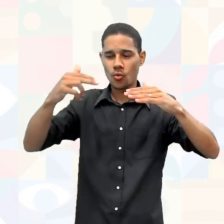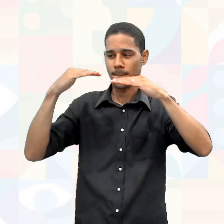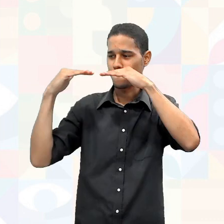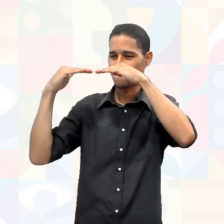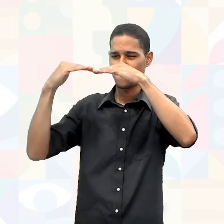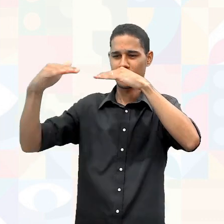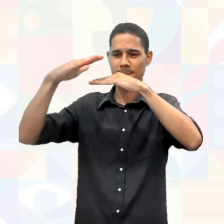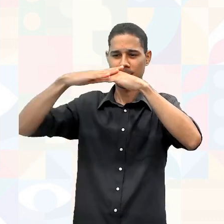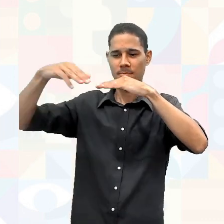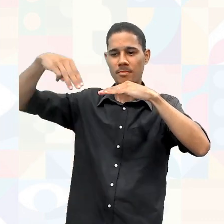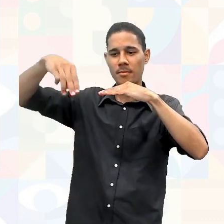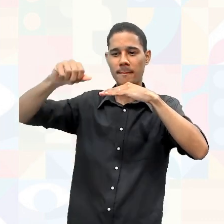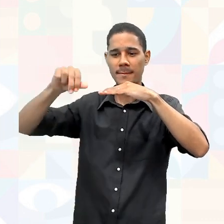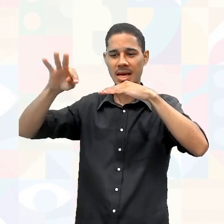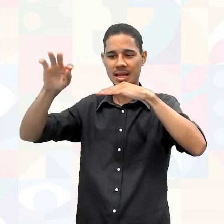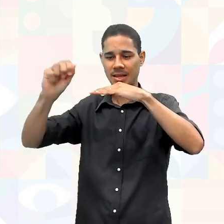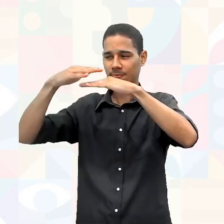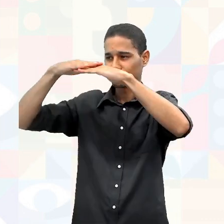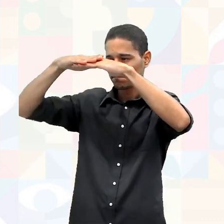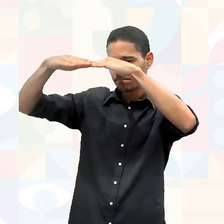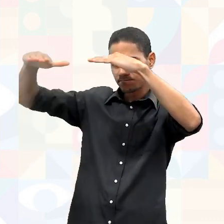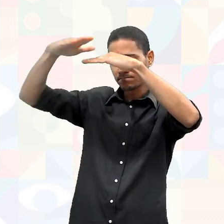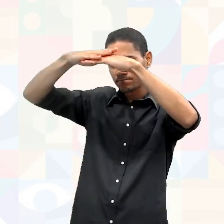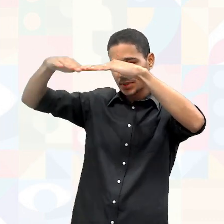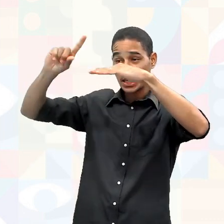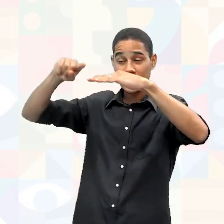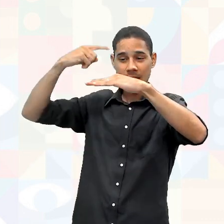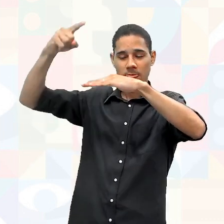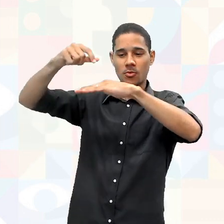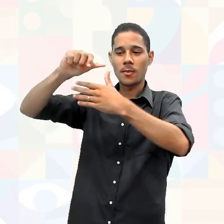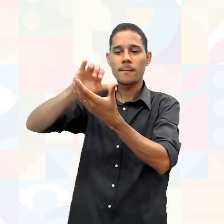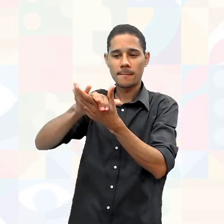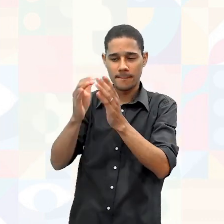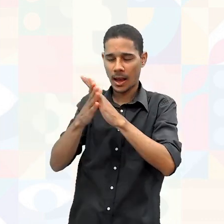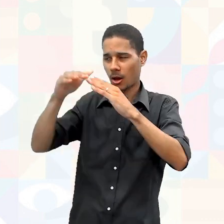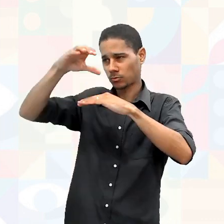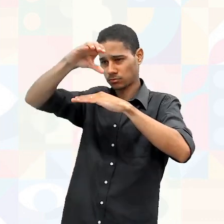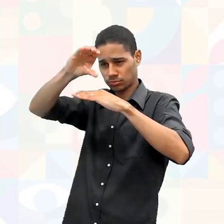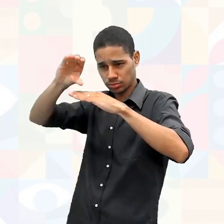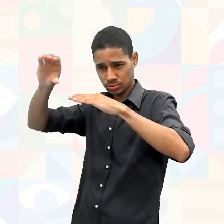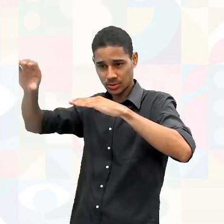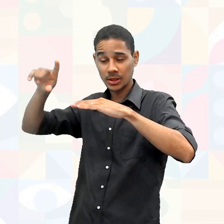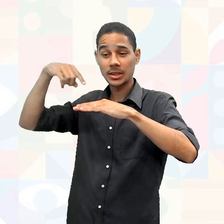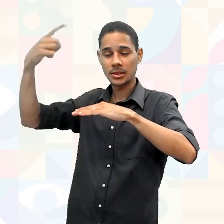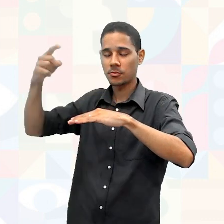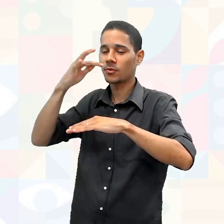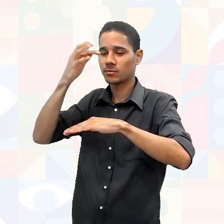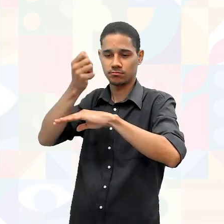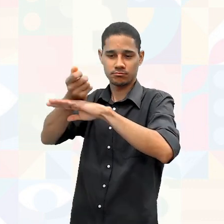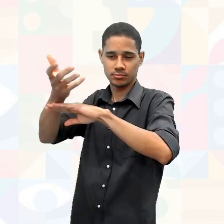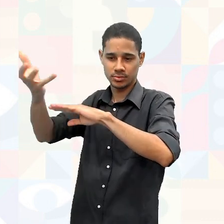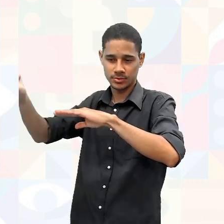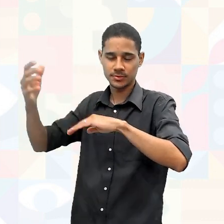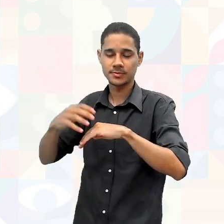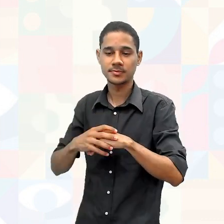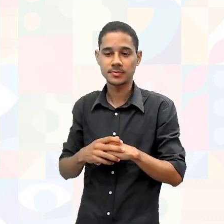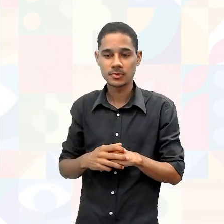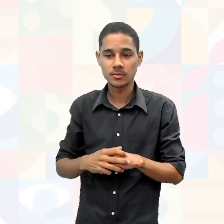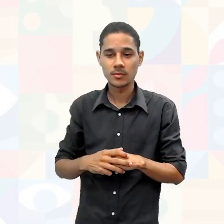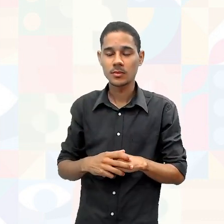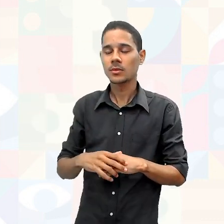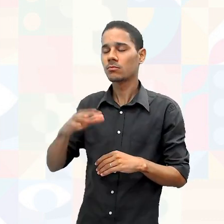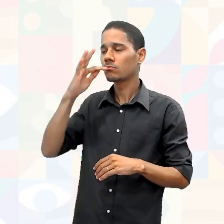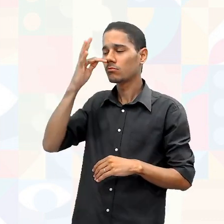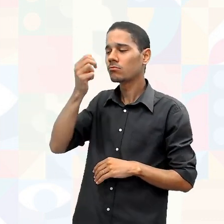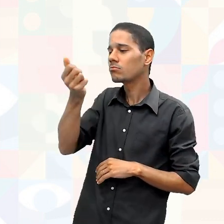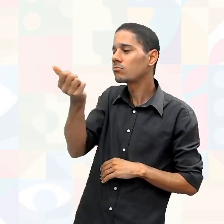mantas para depois você colocar o solo e, por fim, você colocar a vegetação, né? A vegetação